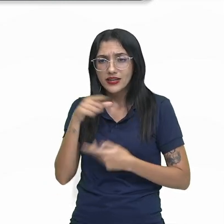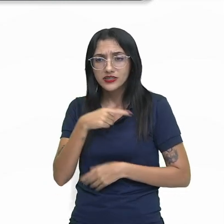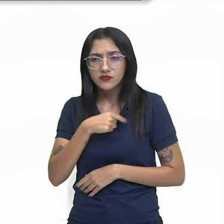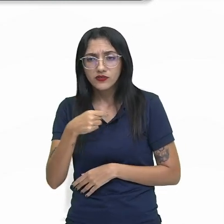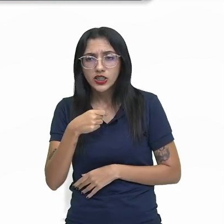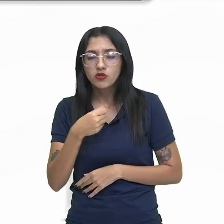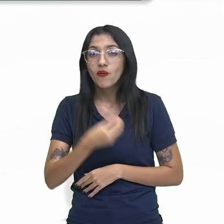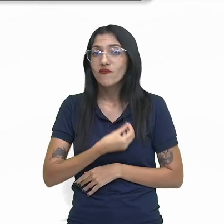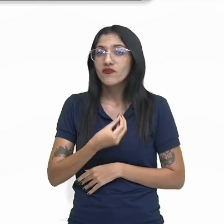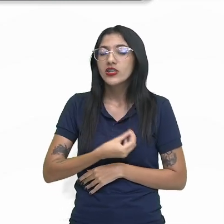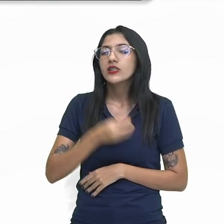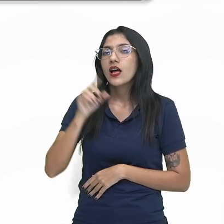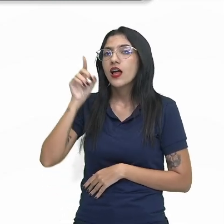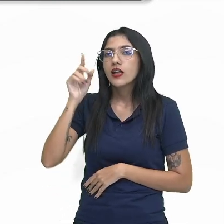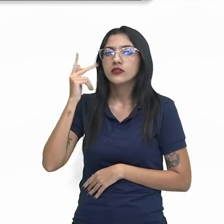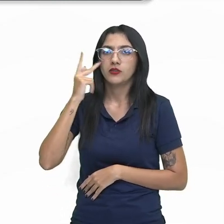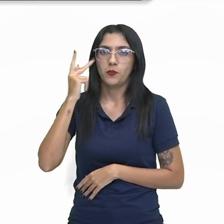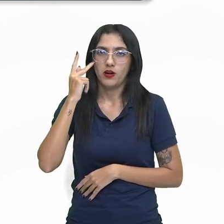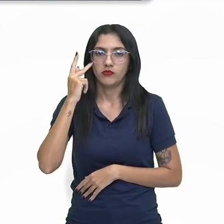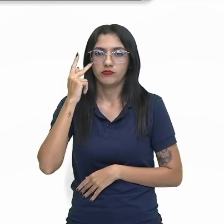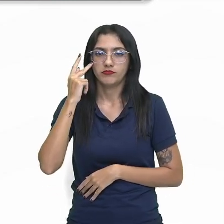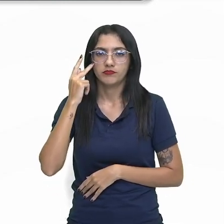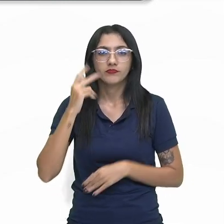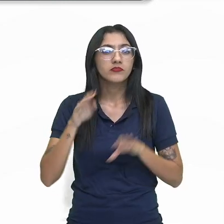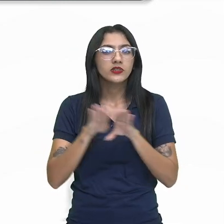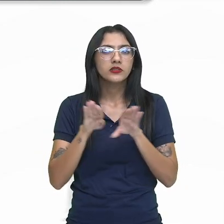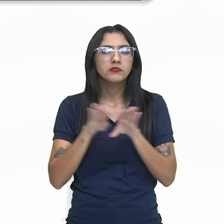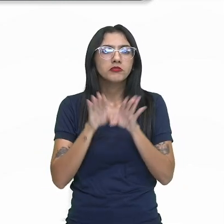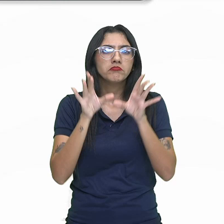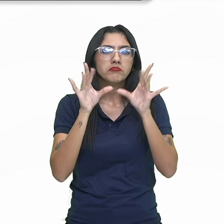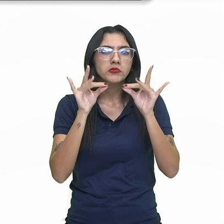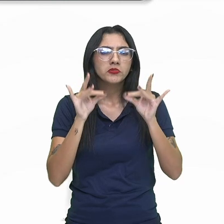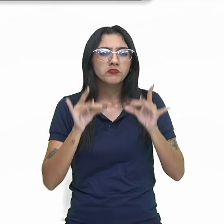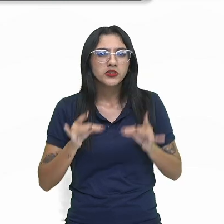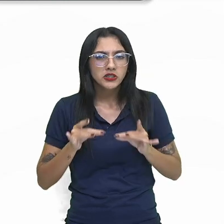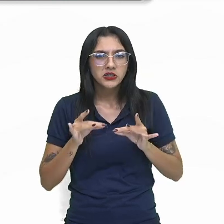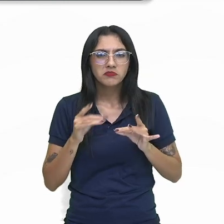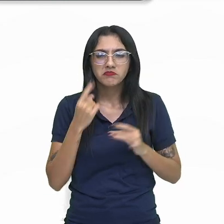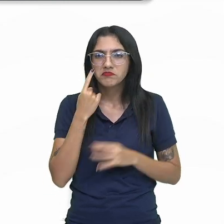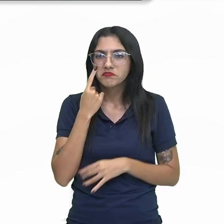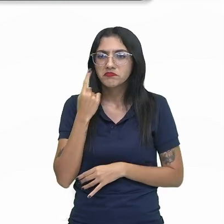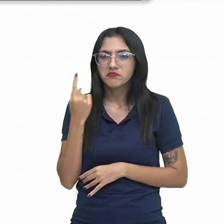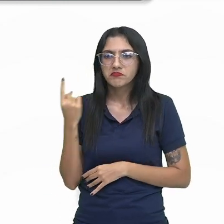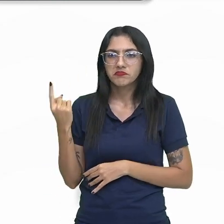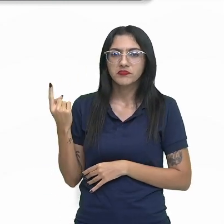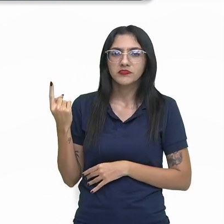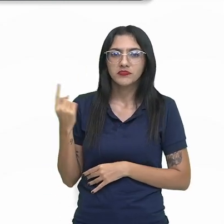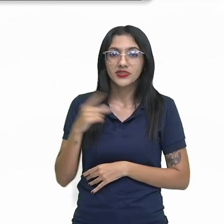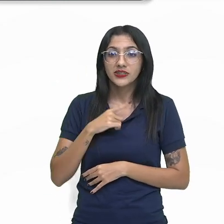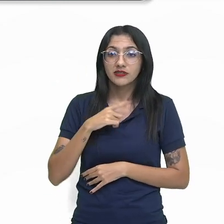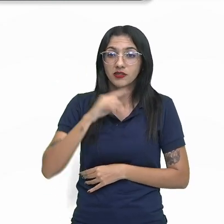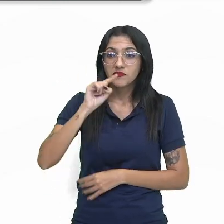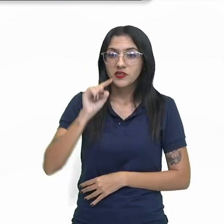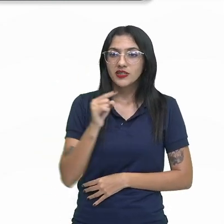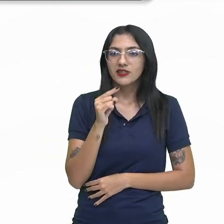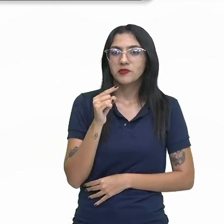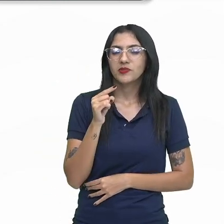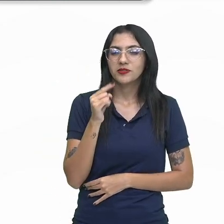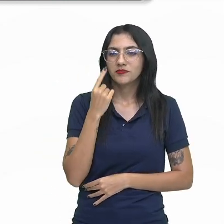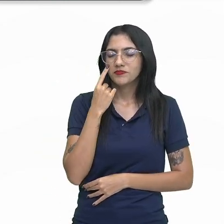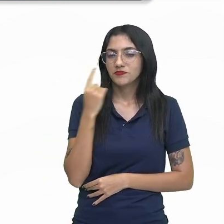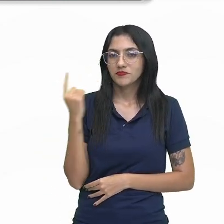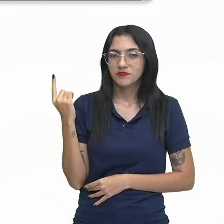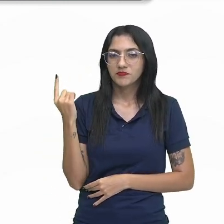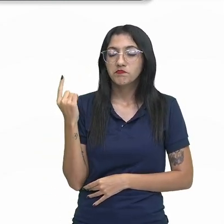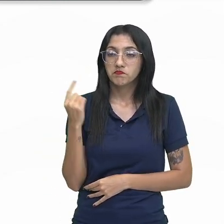São Paulo. E tem um detalhe que dá para saber, olha, claro que no final não vai vir uma vírgula, né?